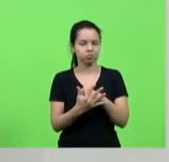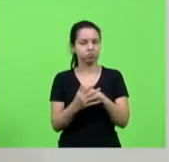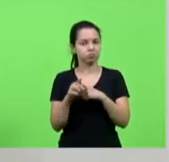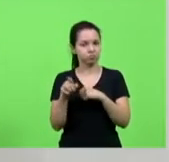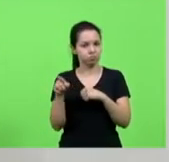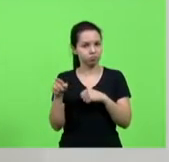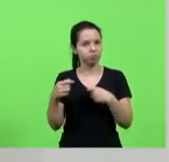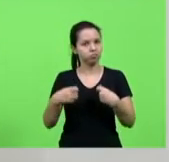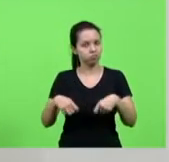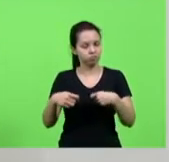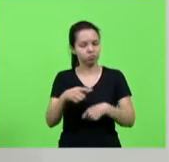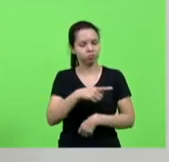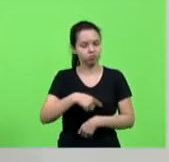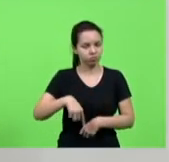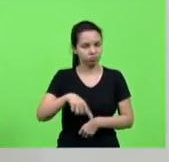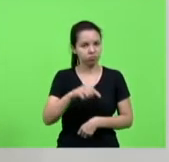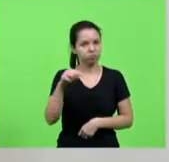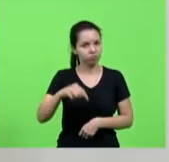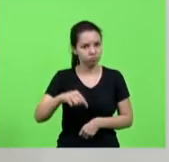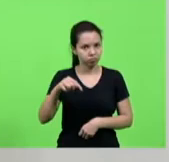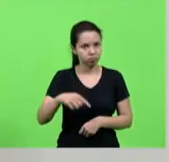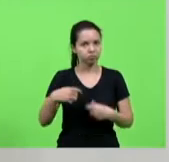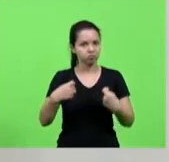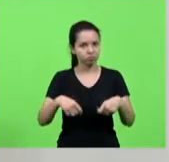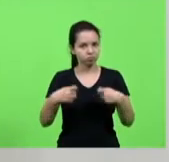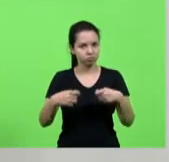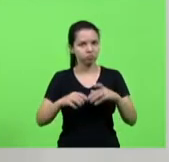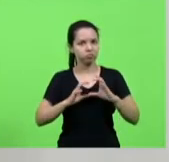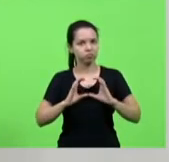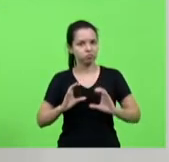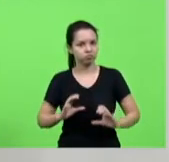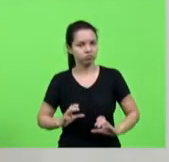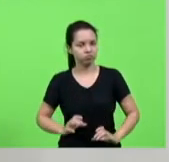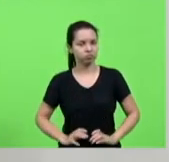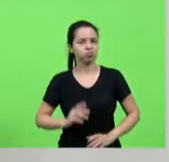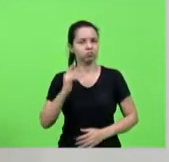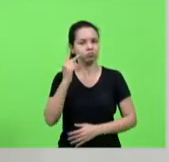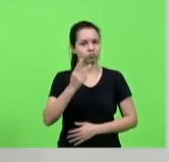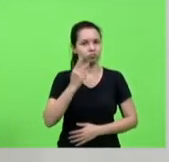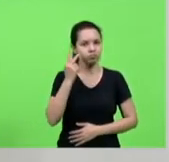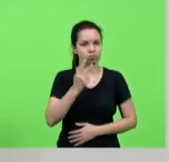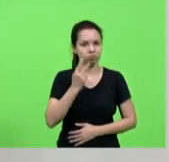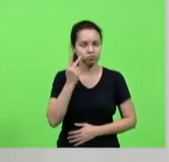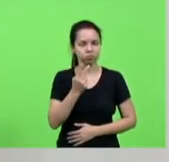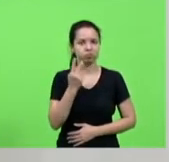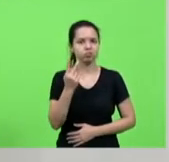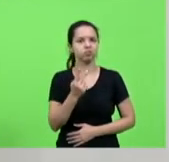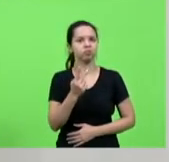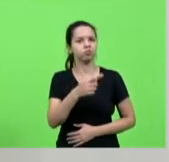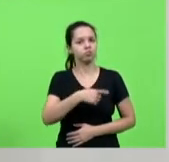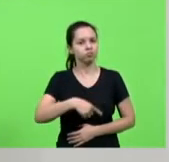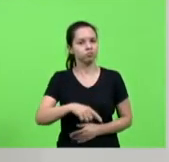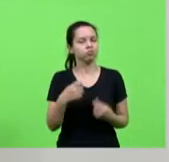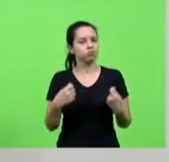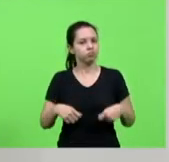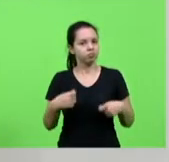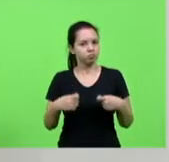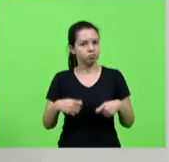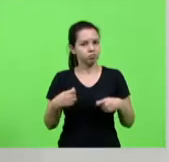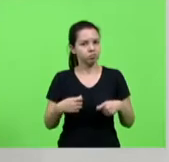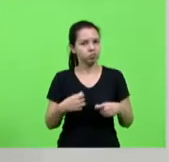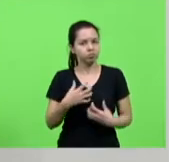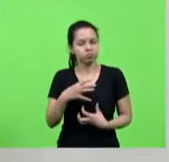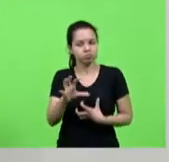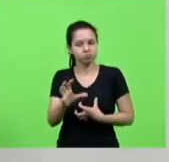algo aqui como cidadãos, como parlamento, para ficar cada vez mais sensíveis